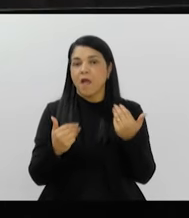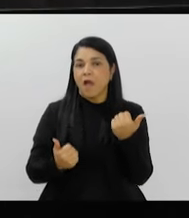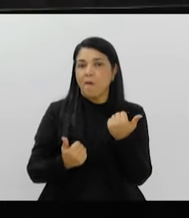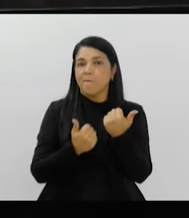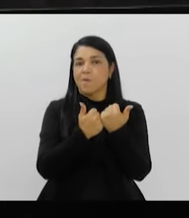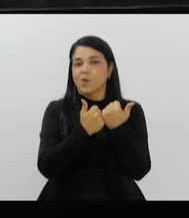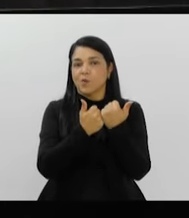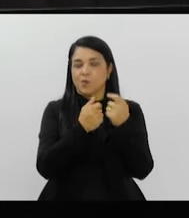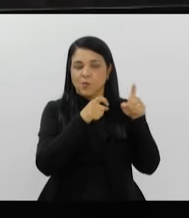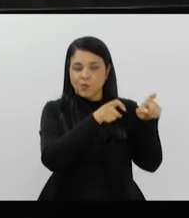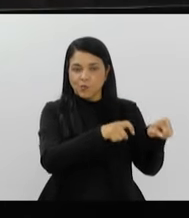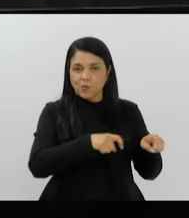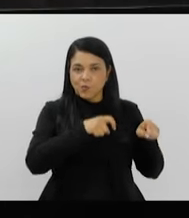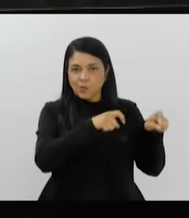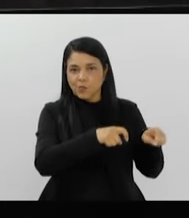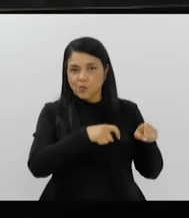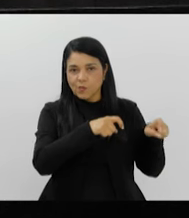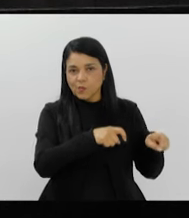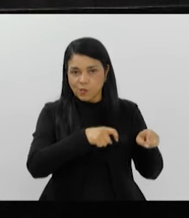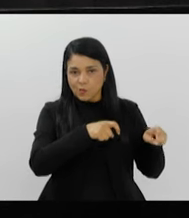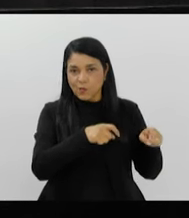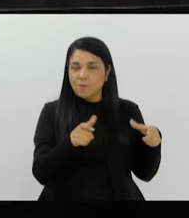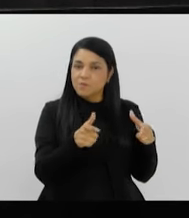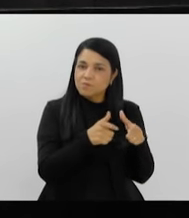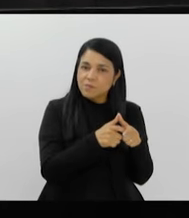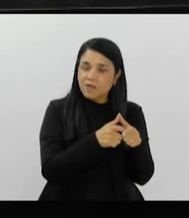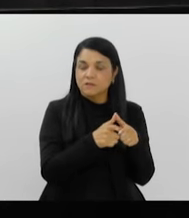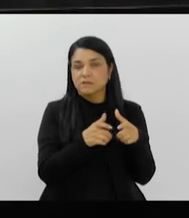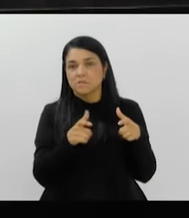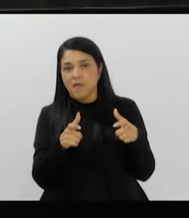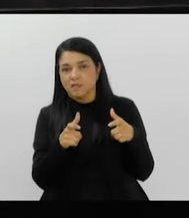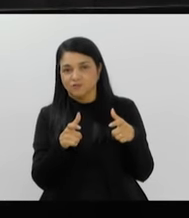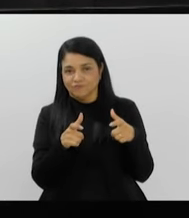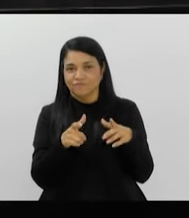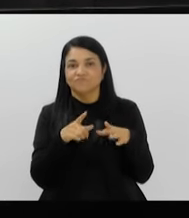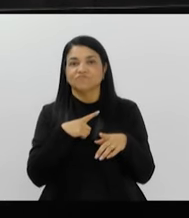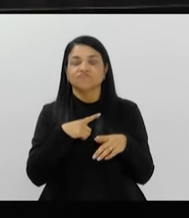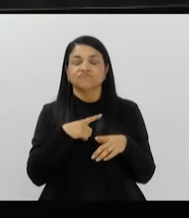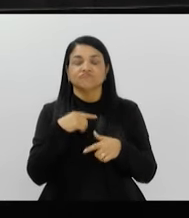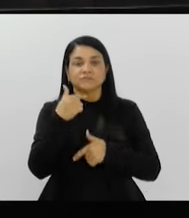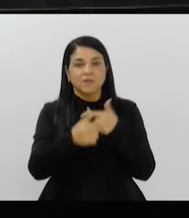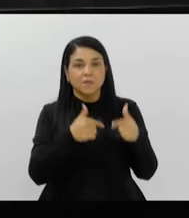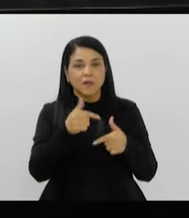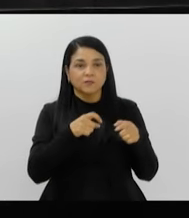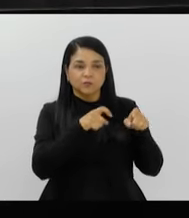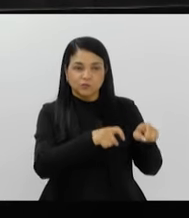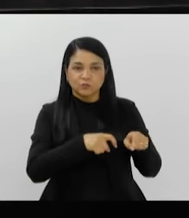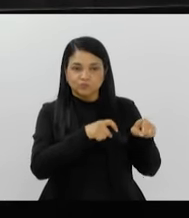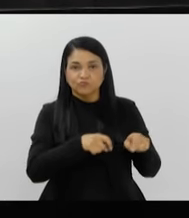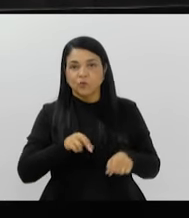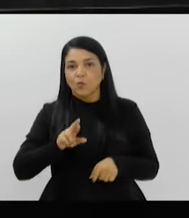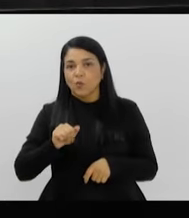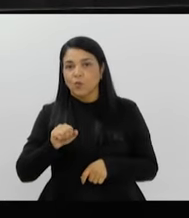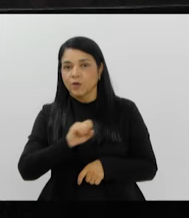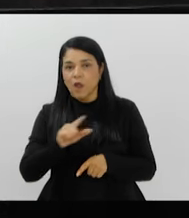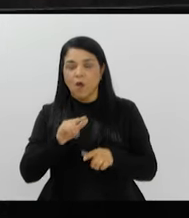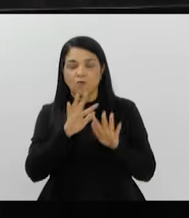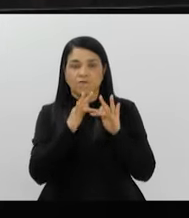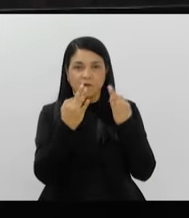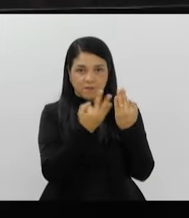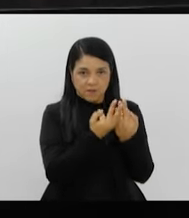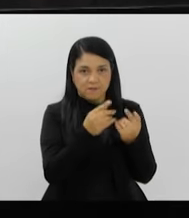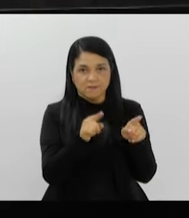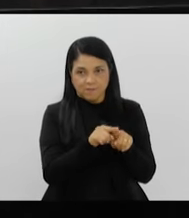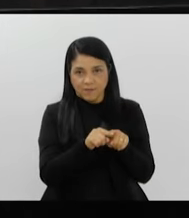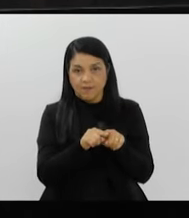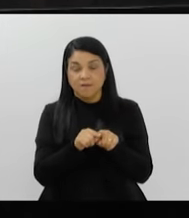aos pequenos e médios produtores, trabalhadores rurais, suas famílias e também organizações que